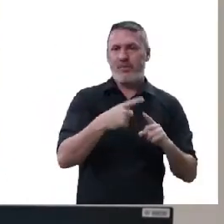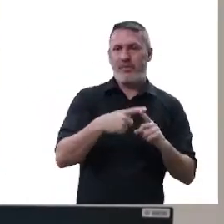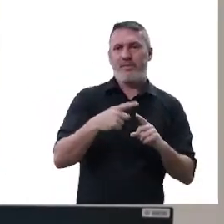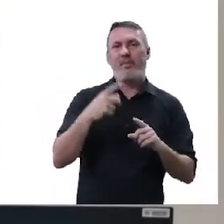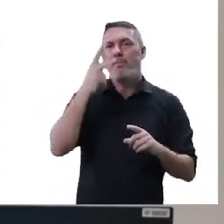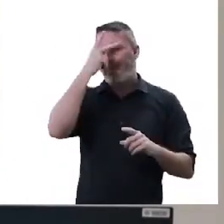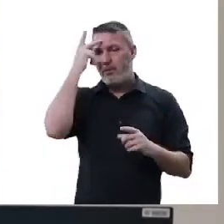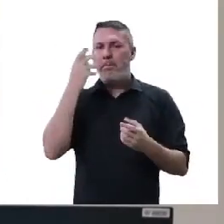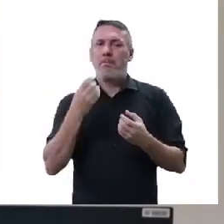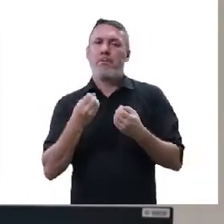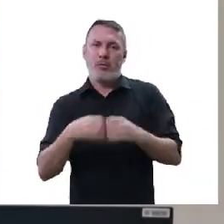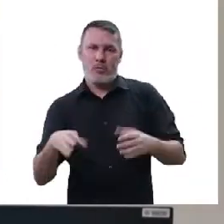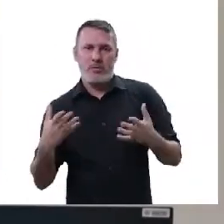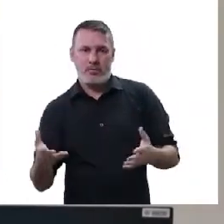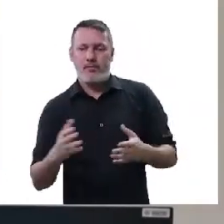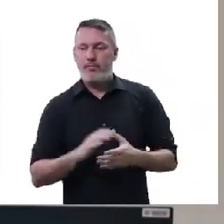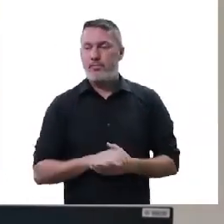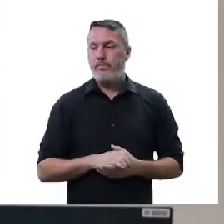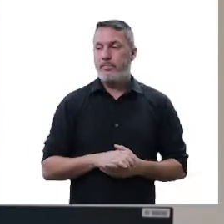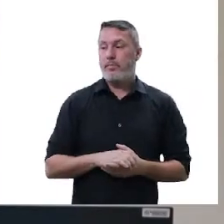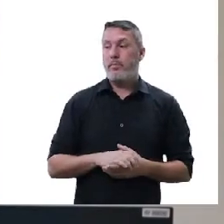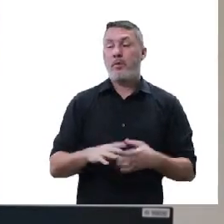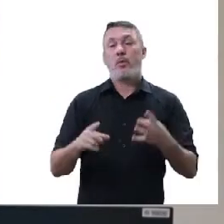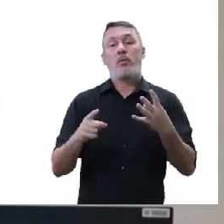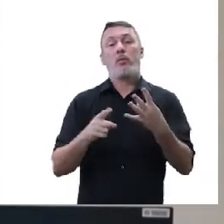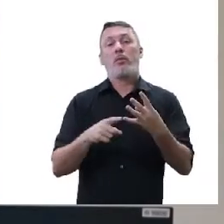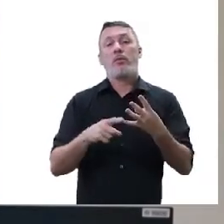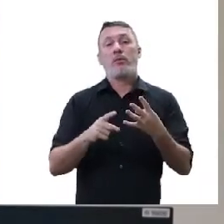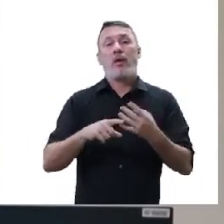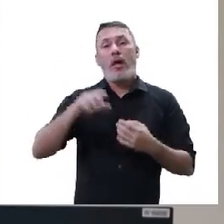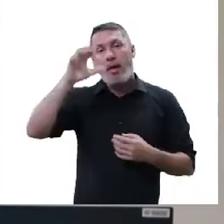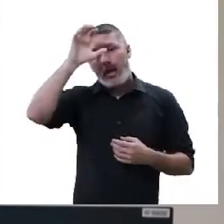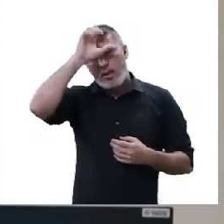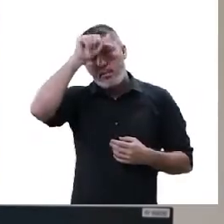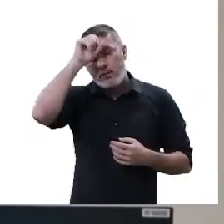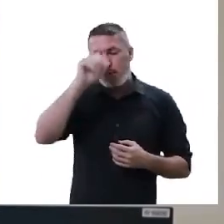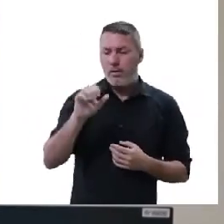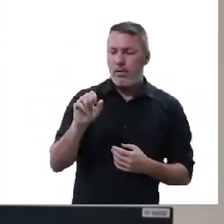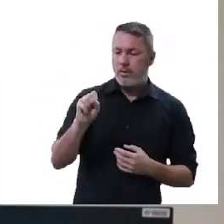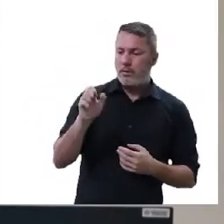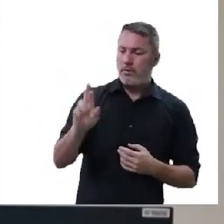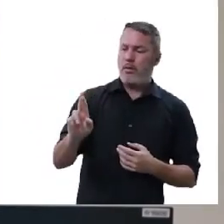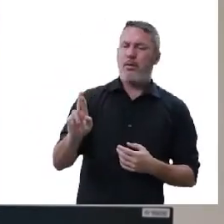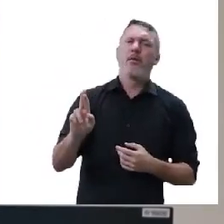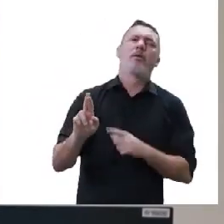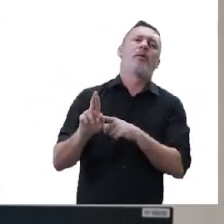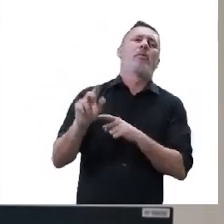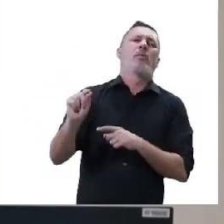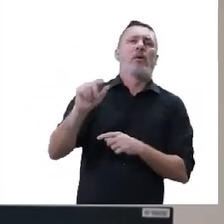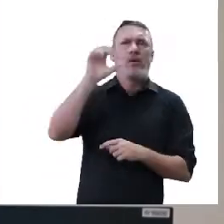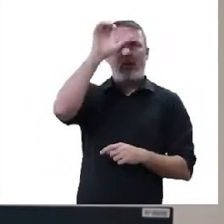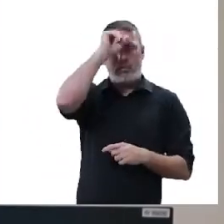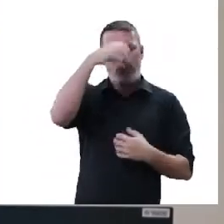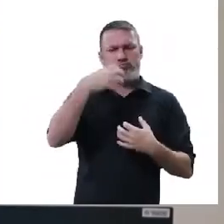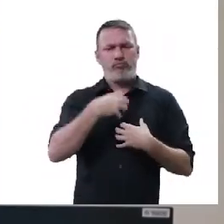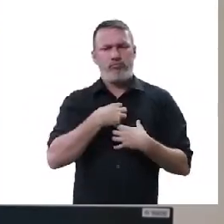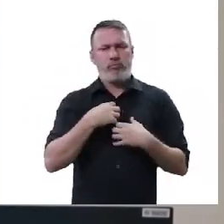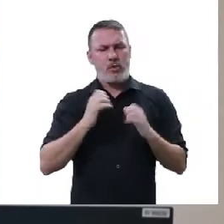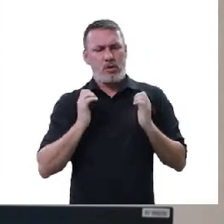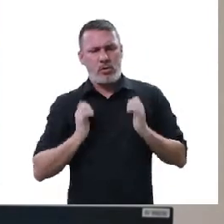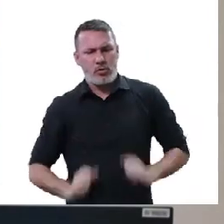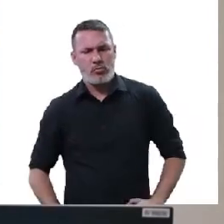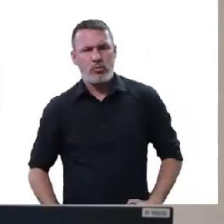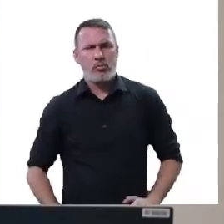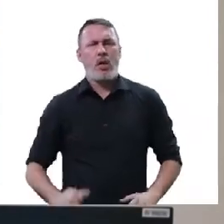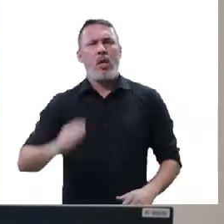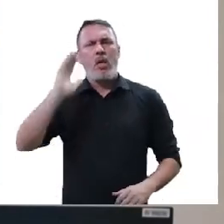pessoa passou pelo processo educacional. Nós temos ali o aprender a ser, ser ético, ser coerente